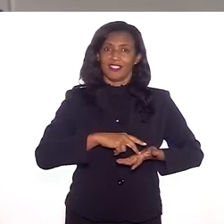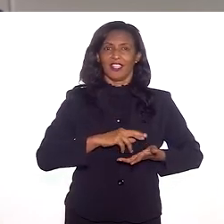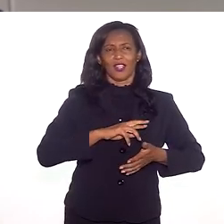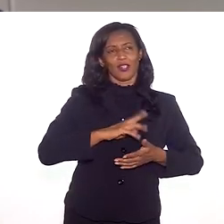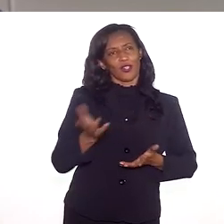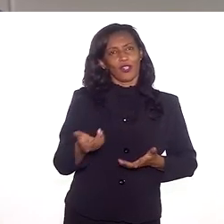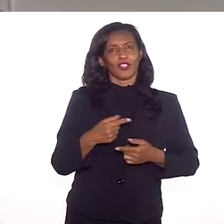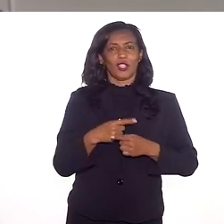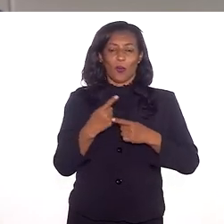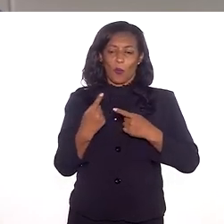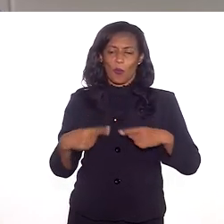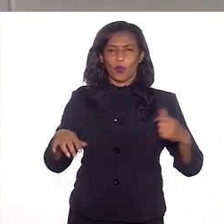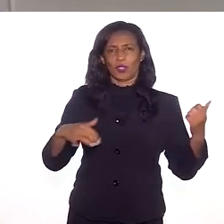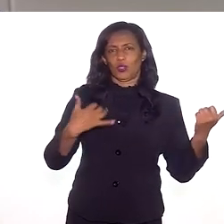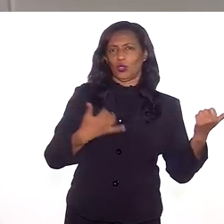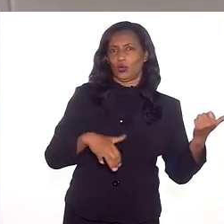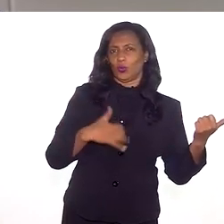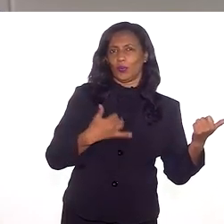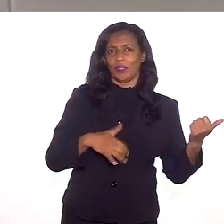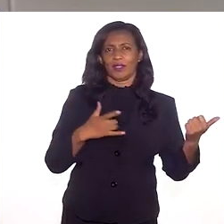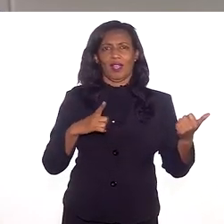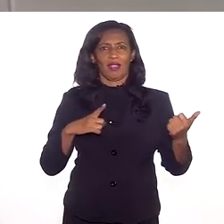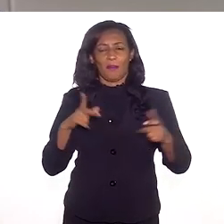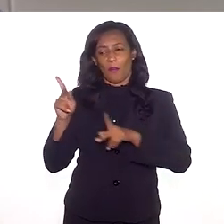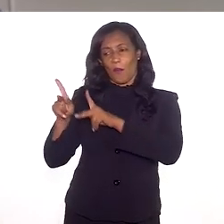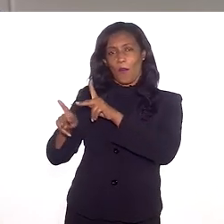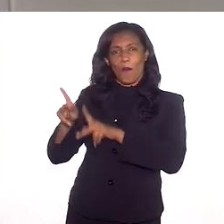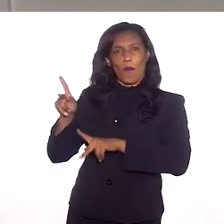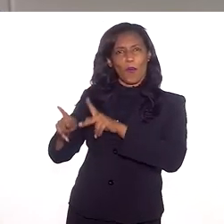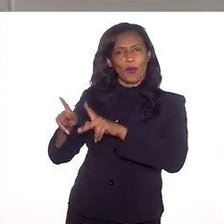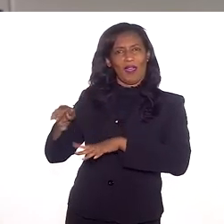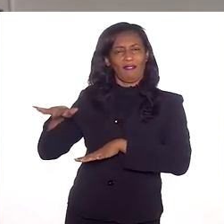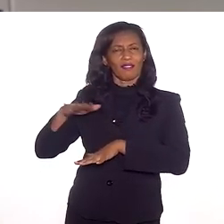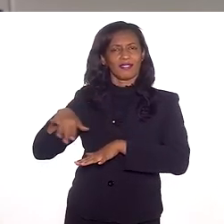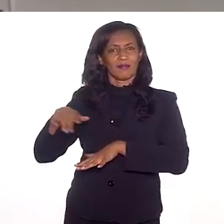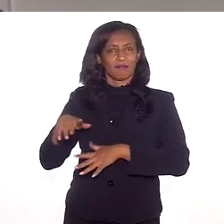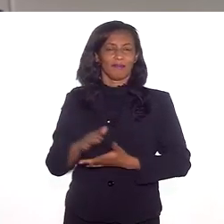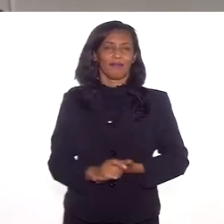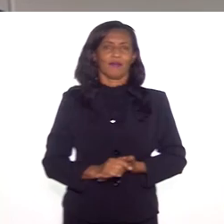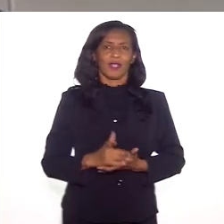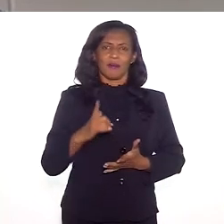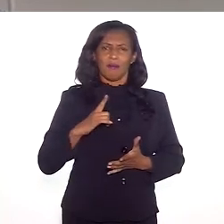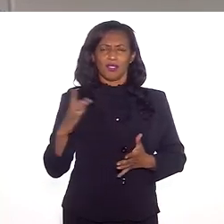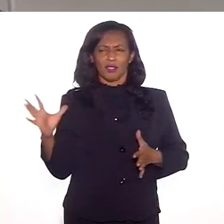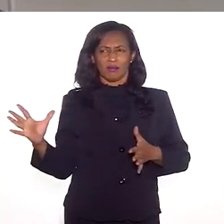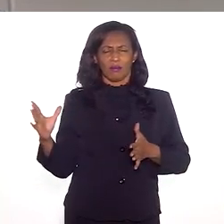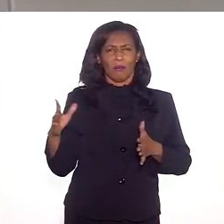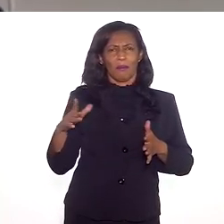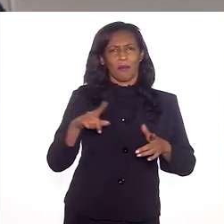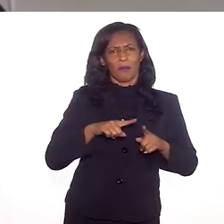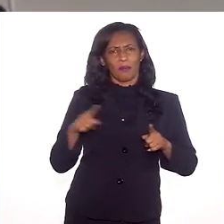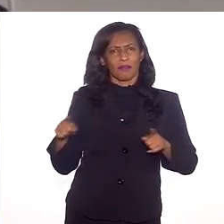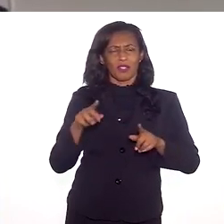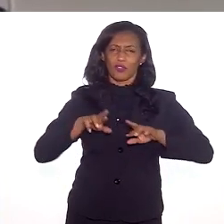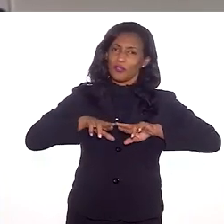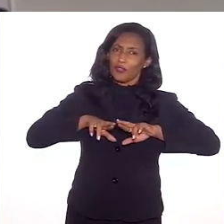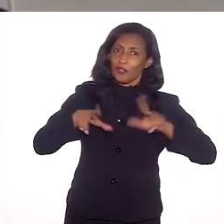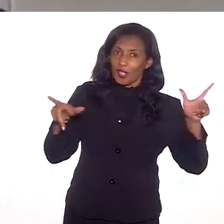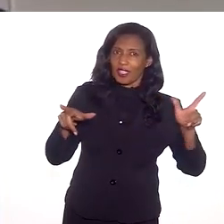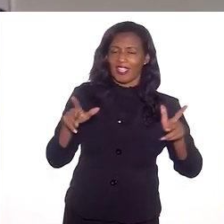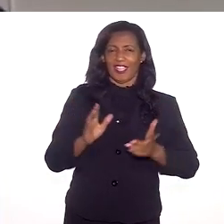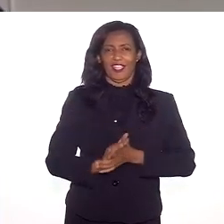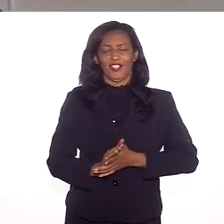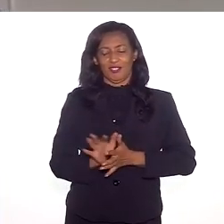nós temos uma série voltada para música instrumental, para música popular, mas dentro de um parâmetro artístico